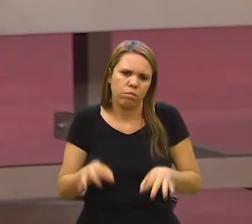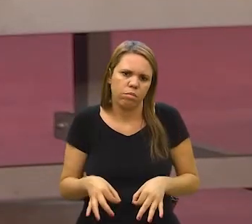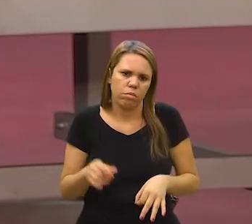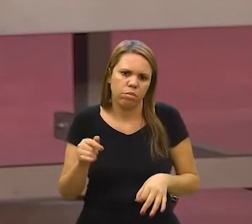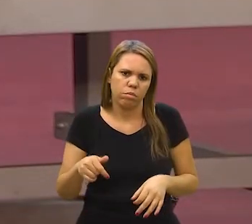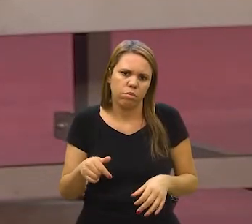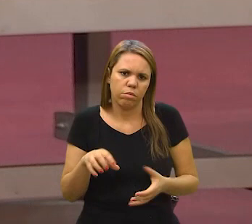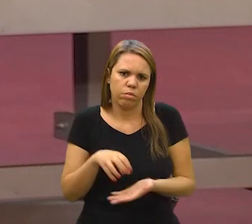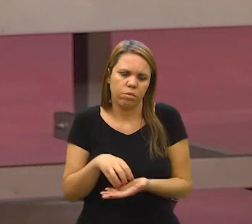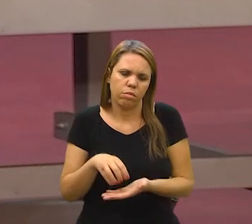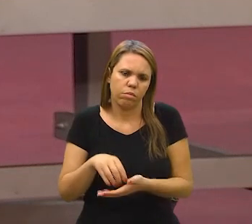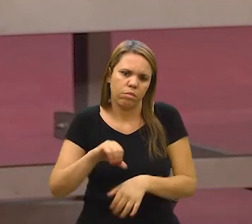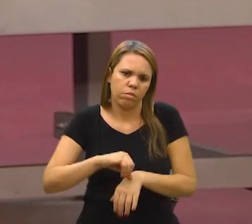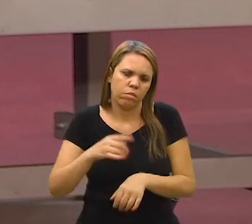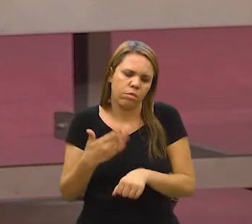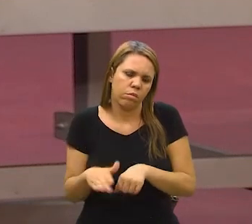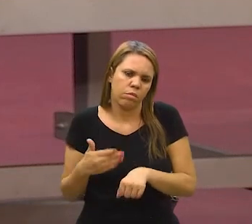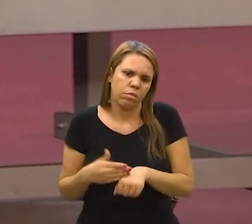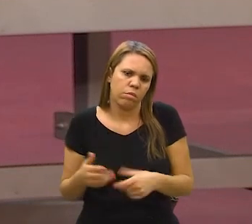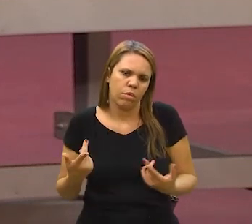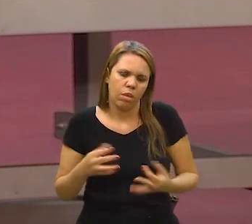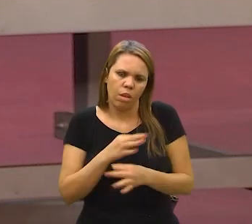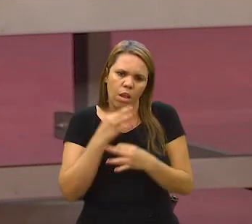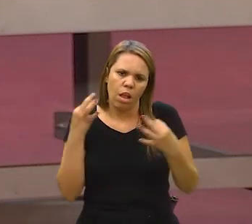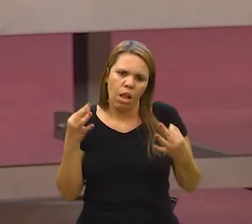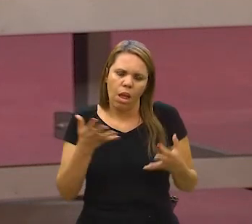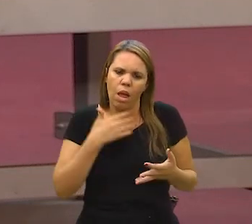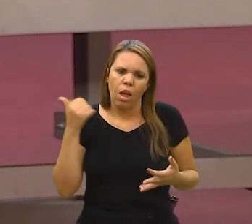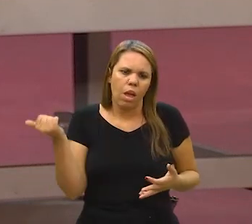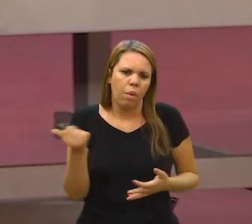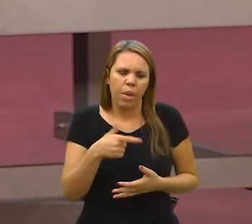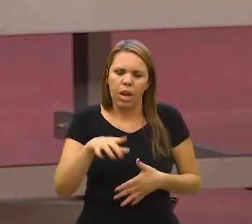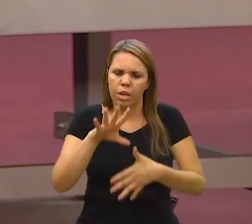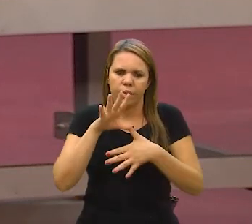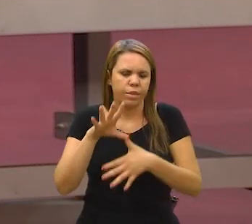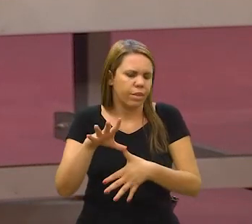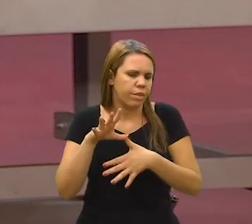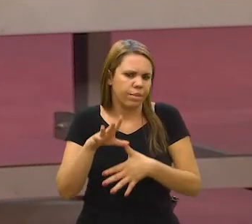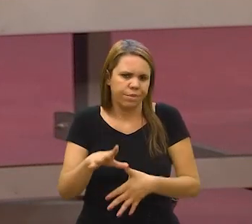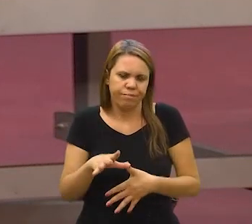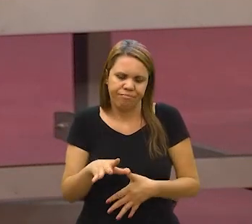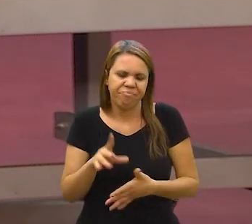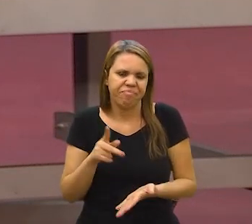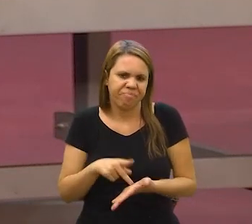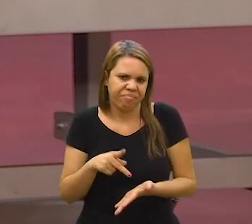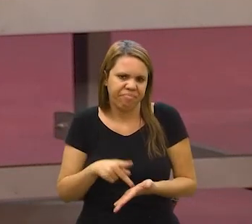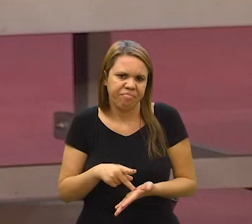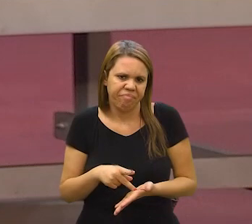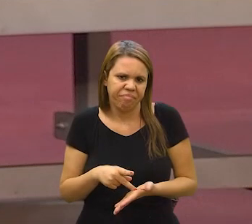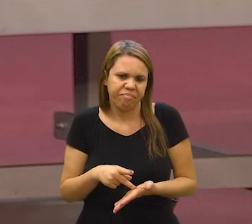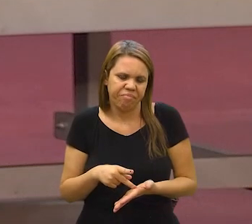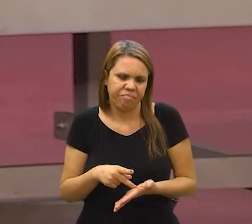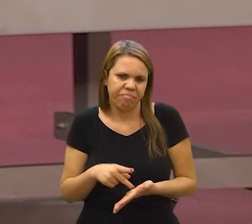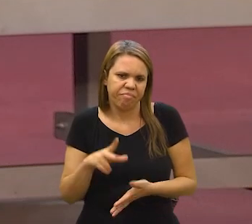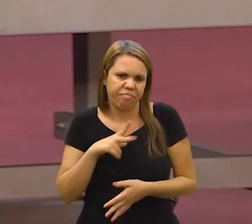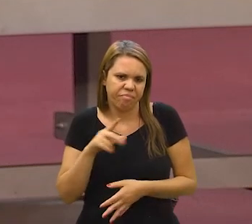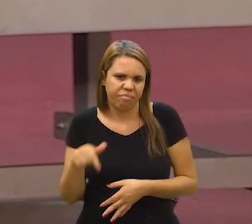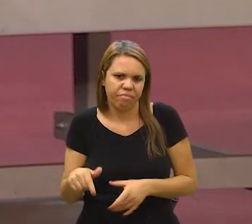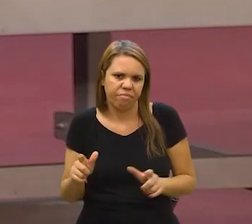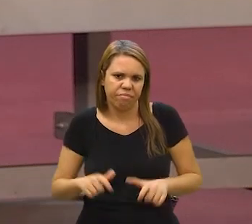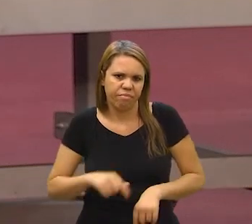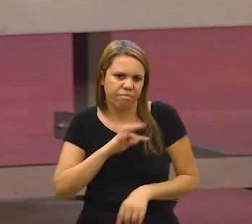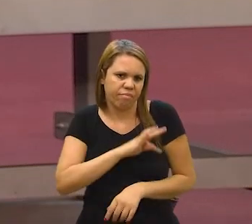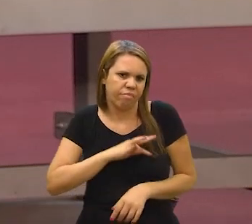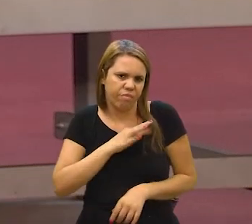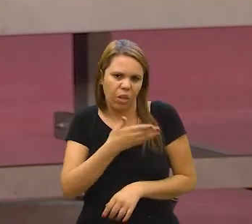ideal. Esse centro de treinamento é, como eu já disse para você, é o melhor da América Latina, sendo um centro de treinamento privado.